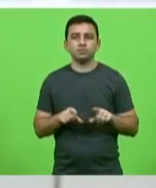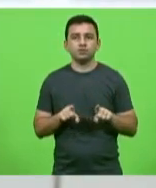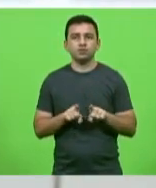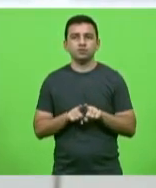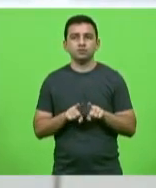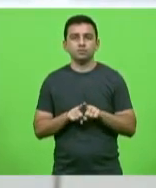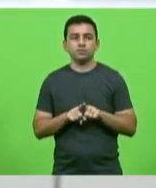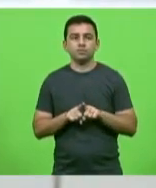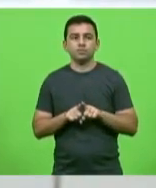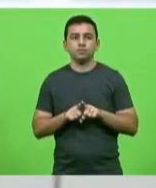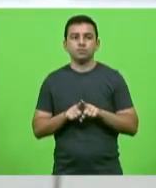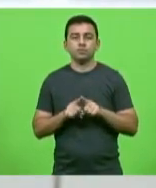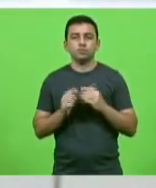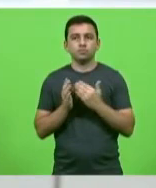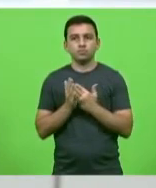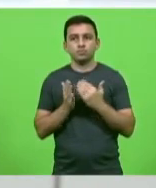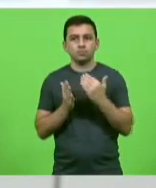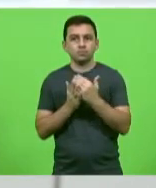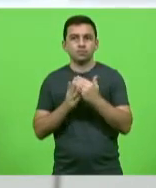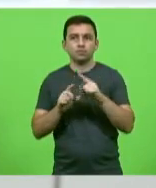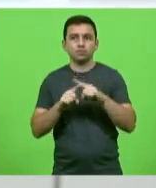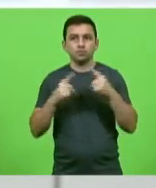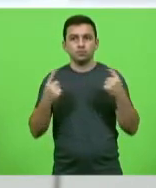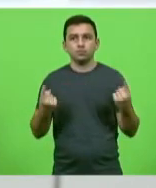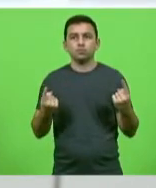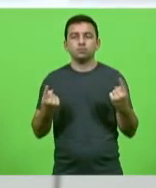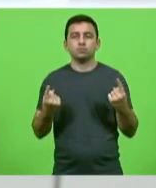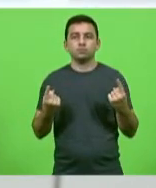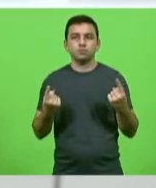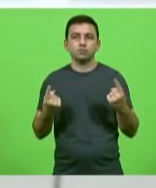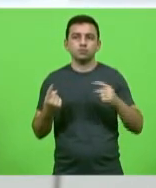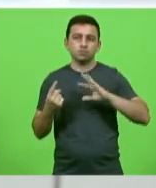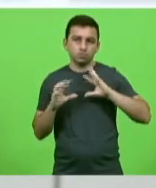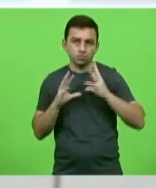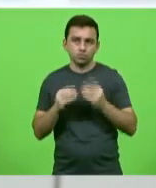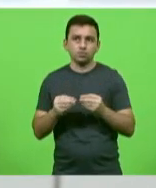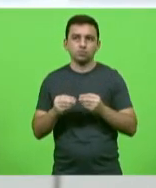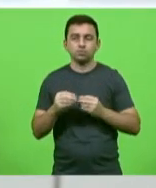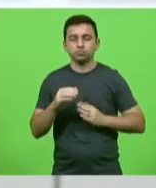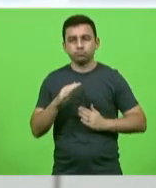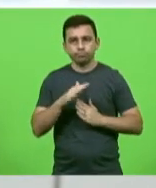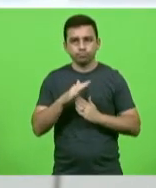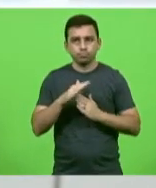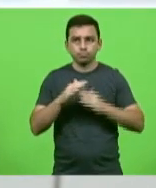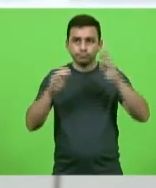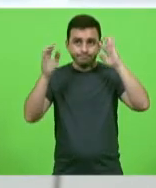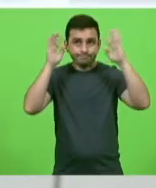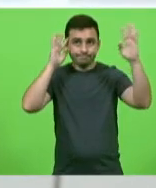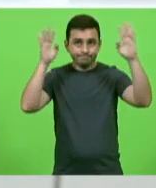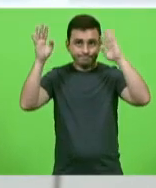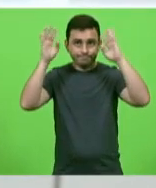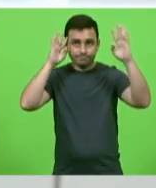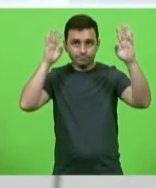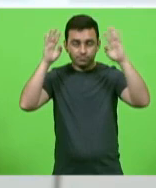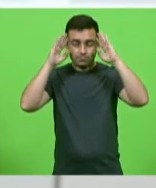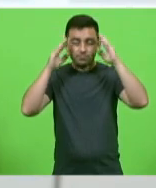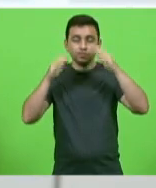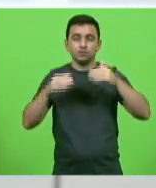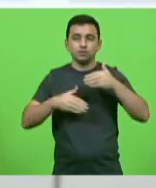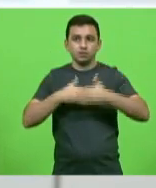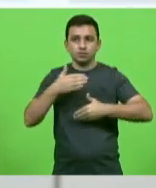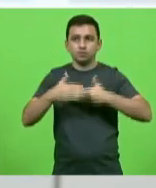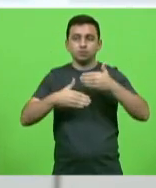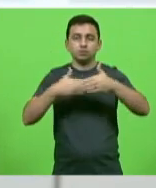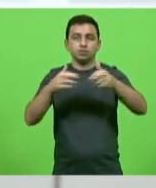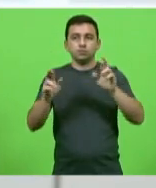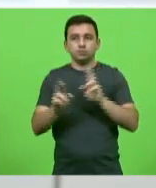que embora não Figure como elementos do tipo permite mediante a prática de raciocínio indutivo e por